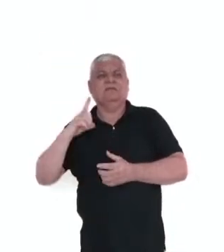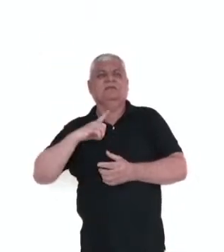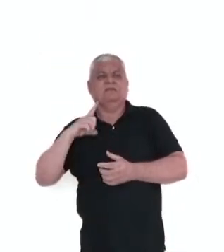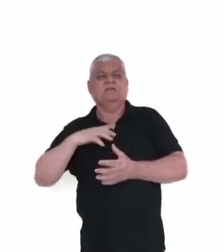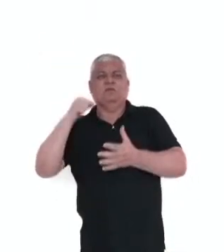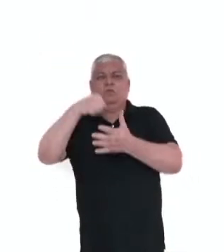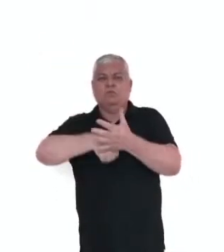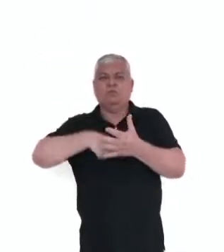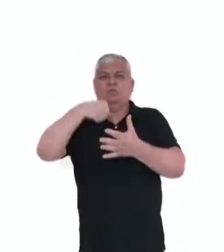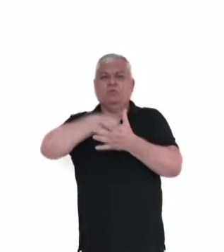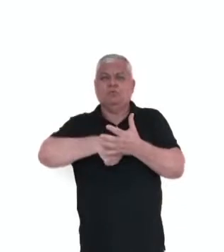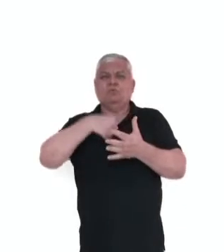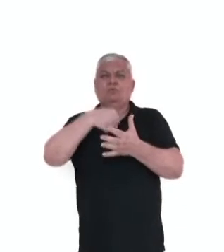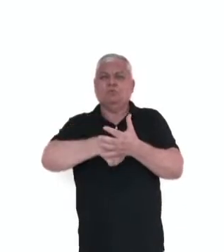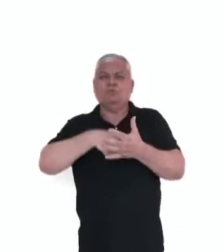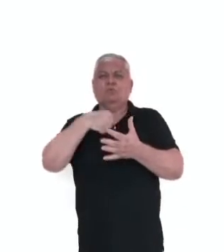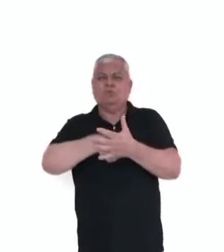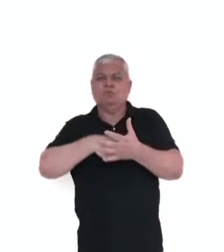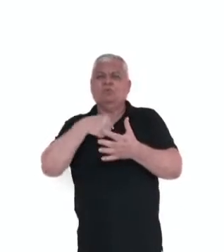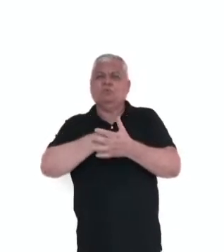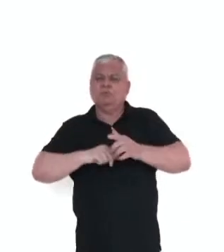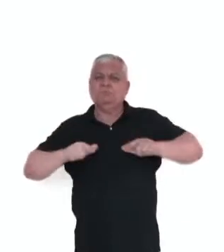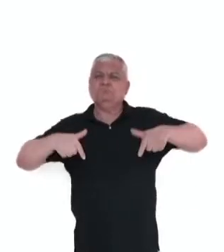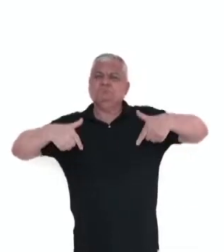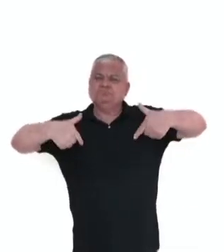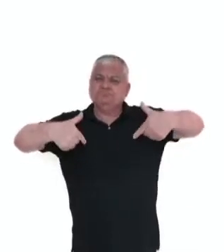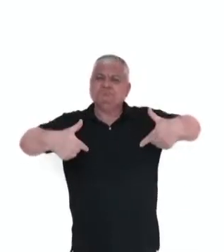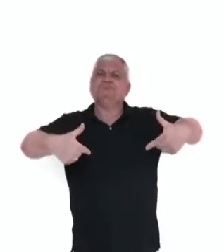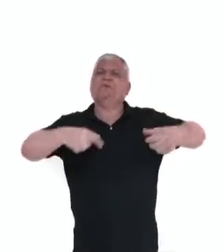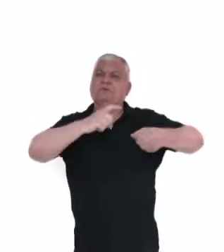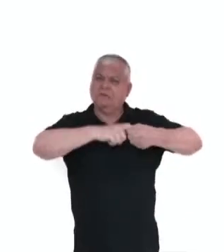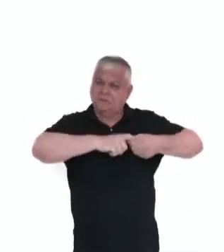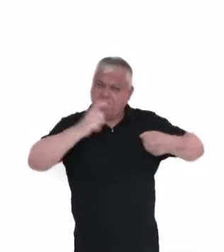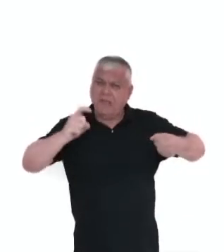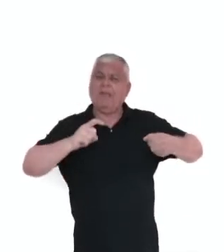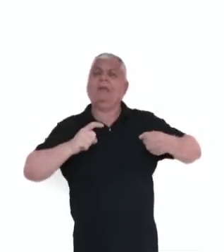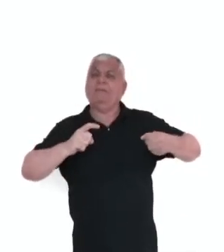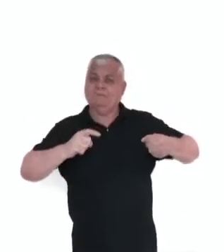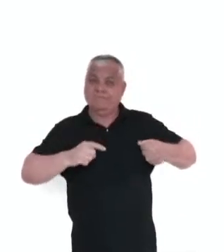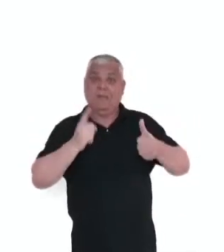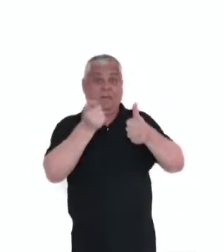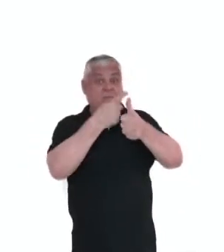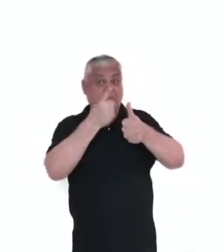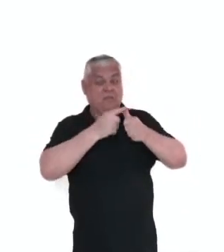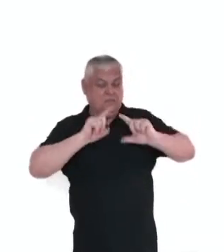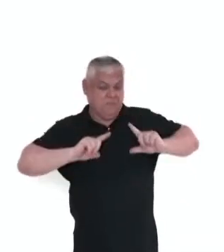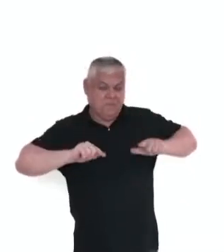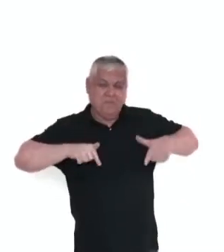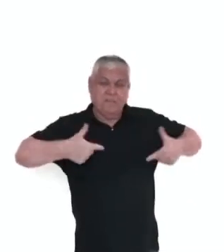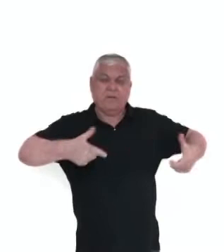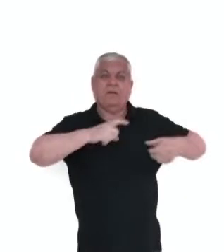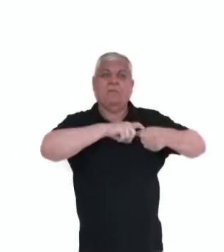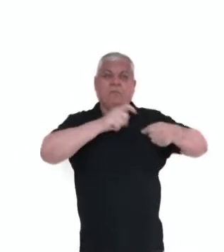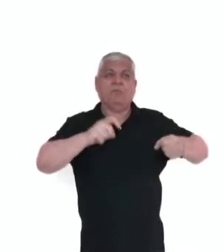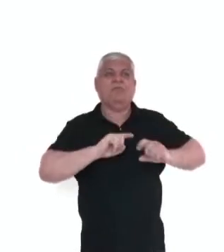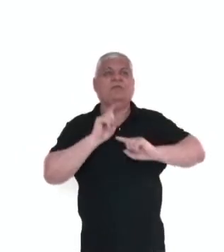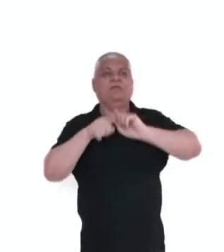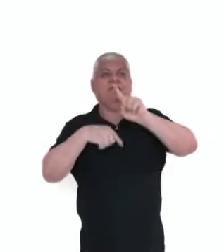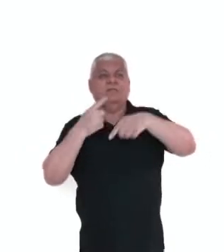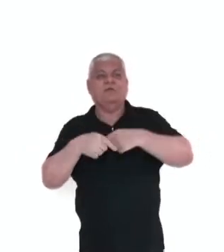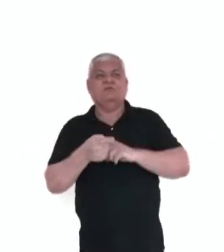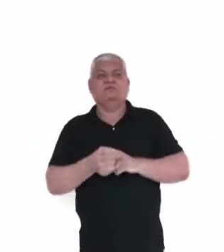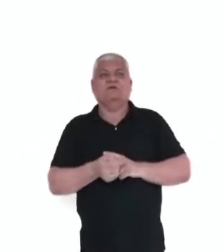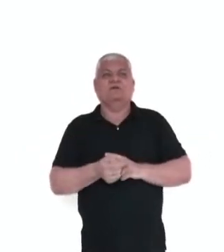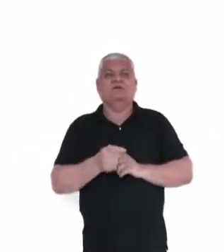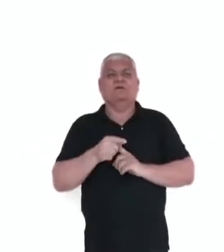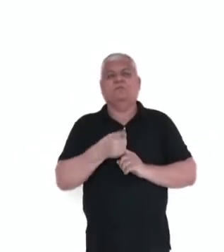para lutar pela independência, né? Então, Gana lutou primeiro, né, pela independência, então foi seguido, então, por exemplo,